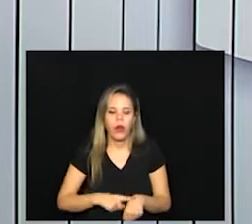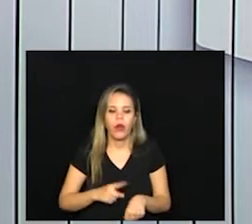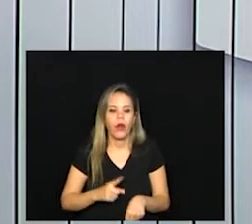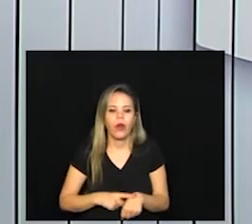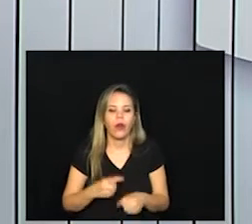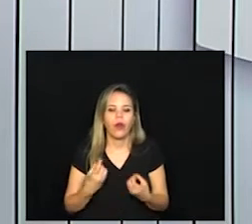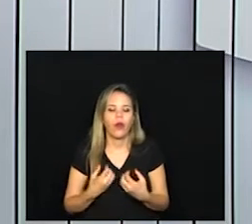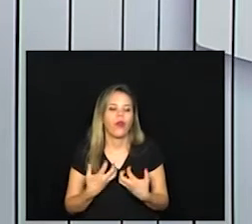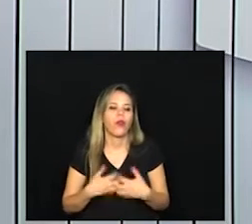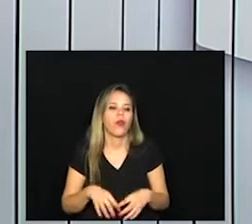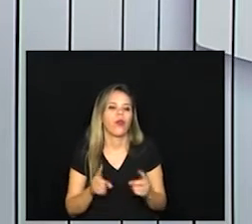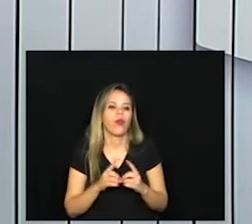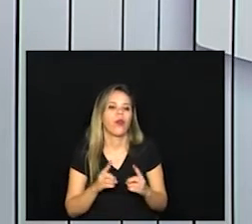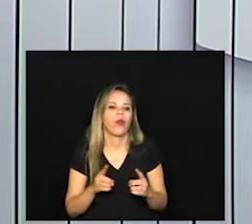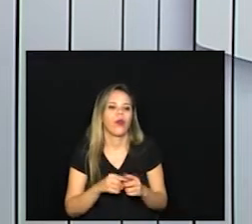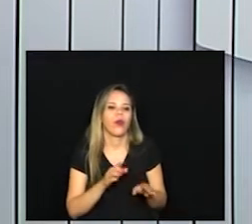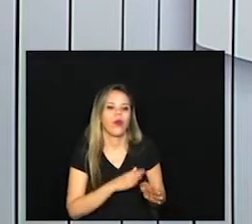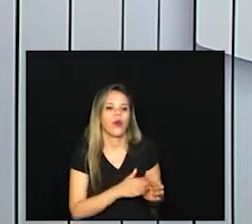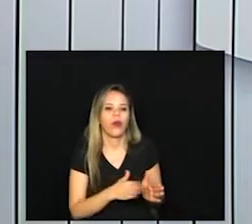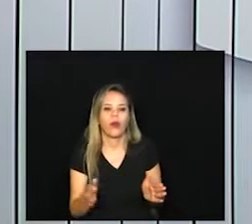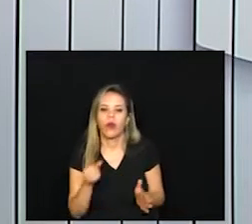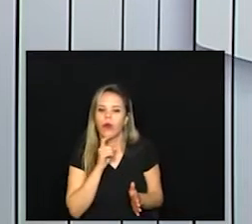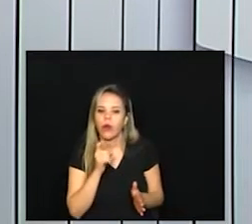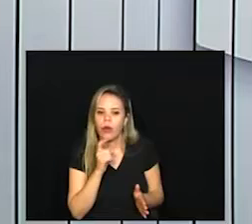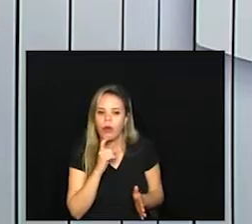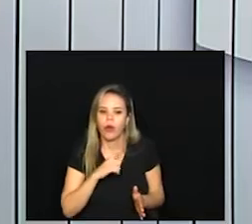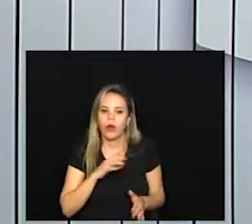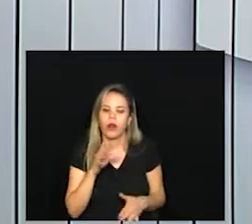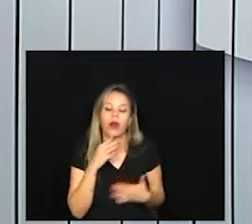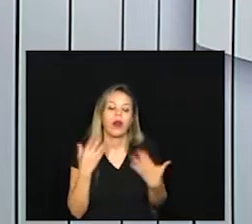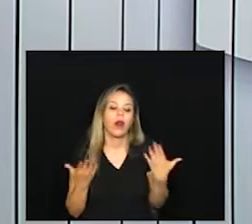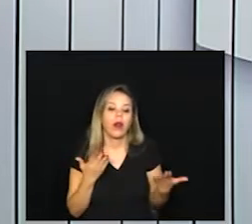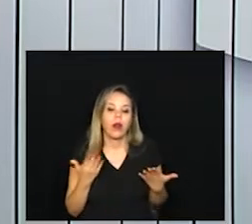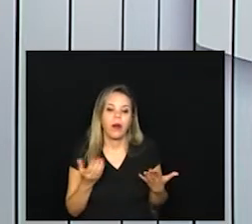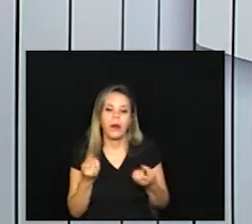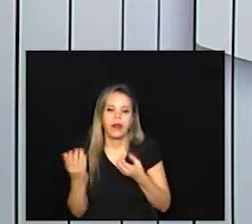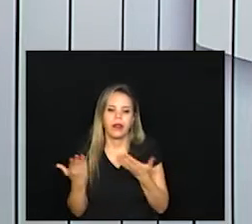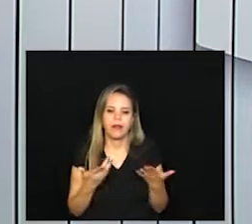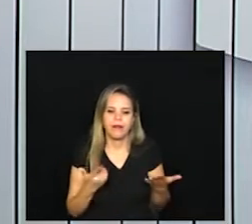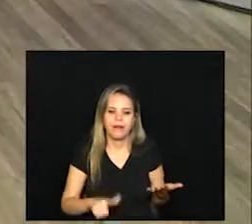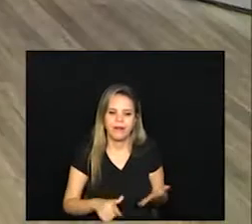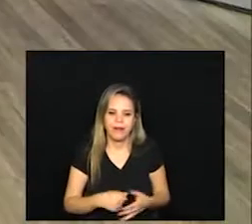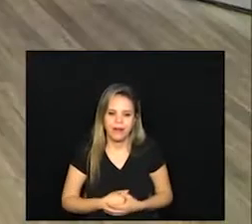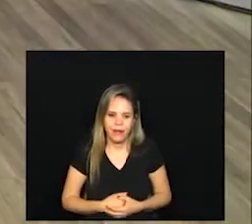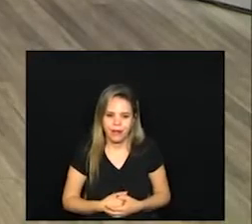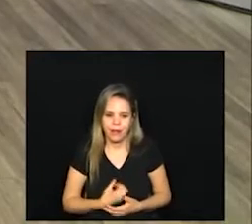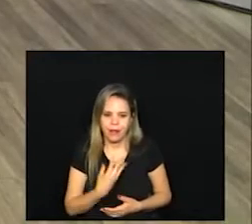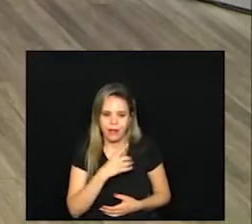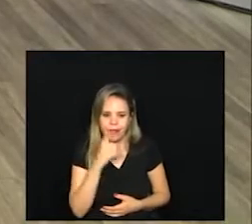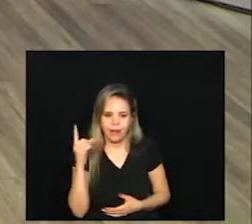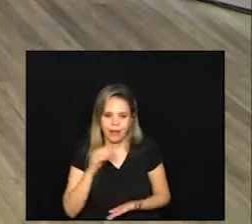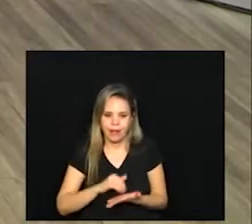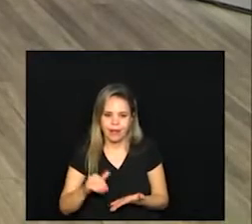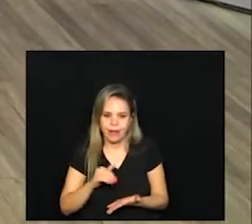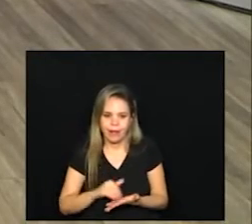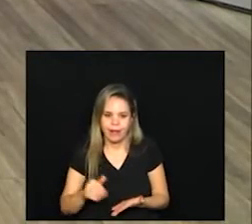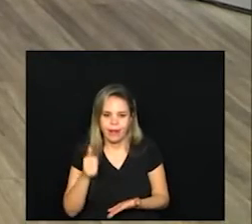de funcionamento para esta época de inverno, que tem mais frio? Seja bem-vinda mais uma vez e bom dia,